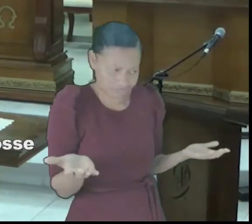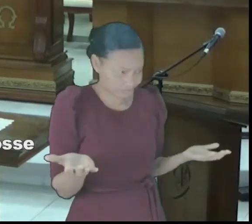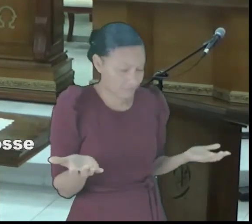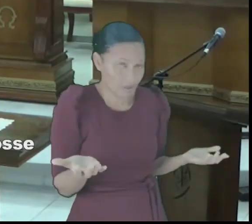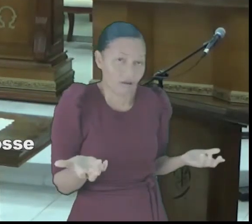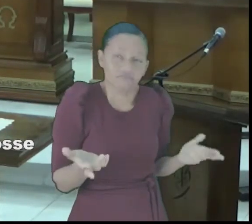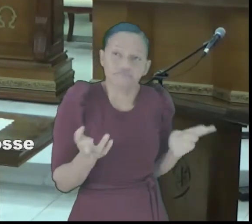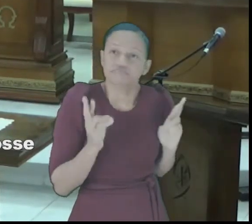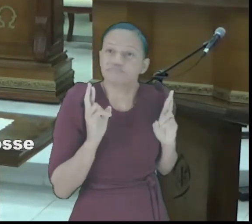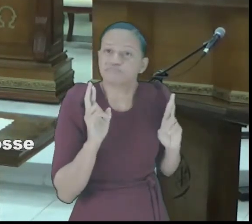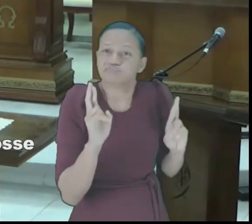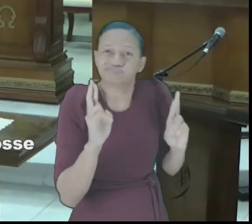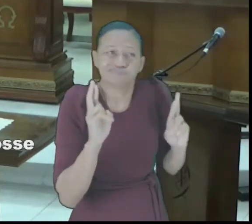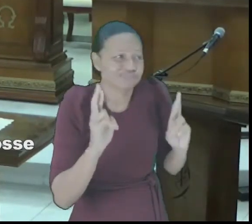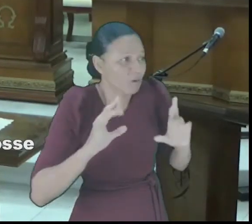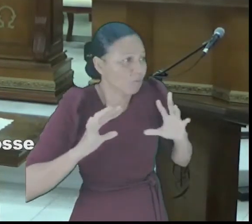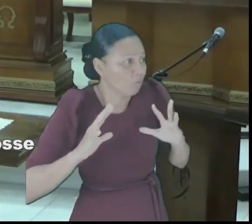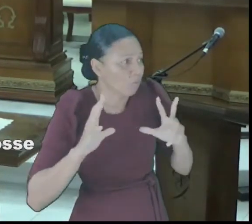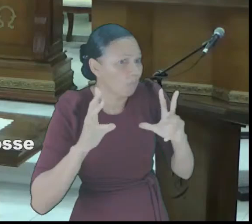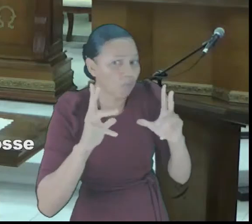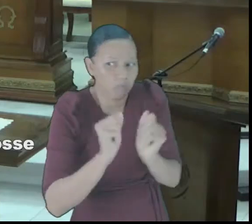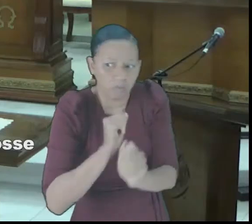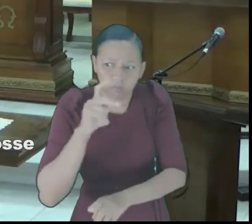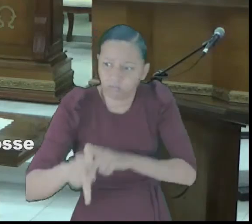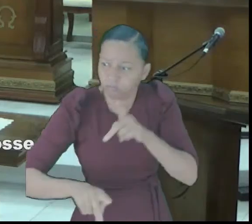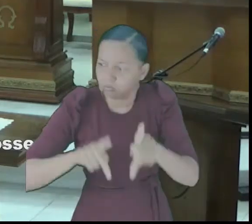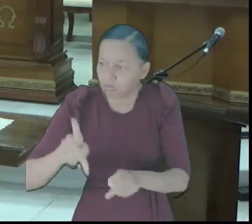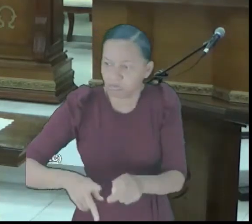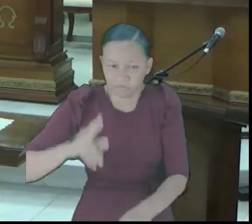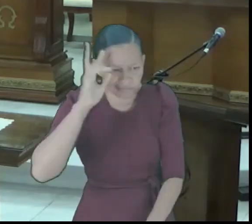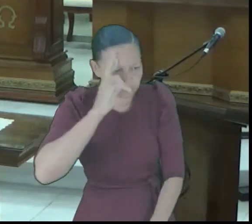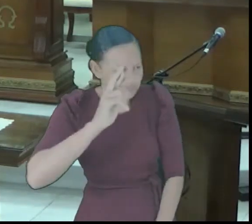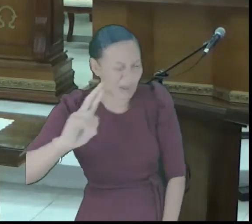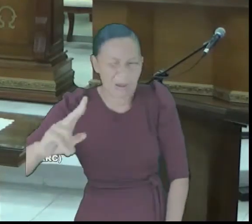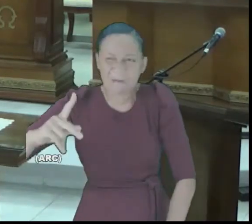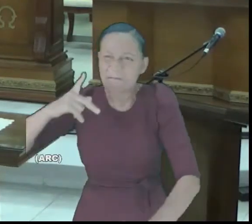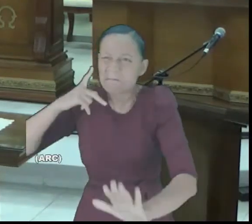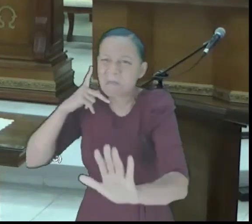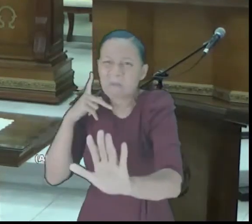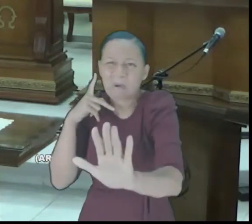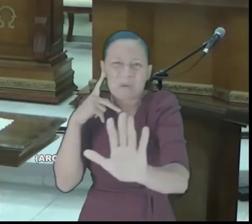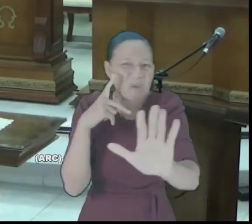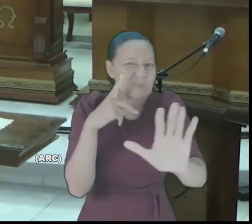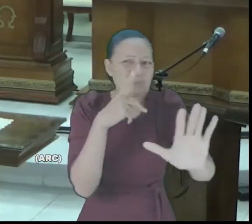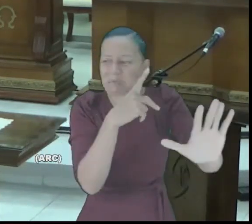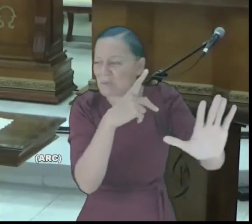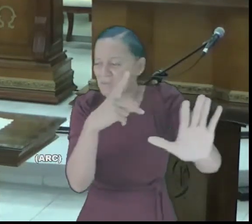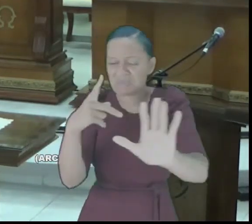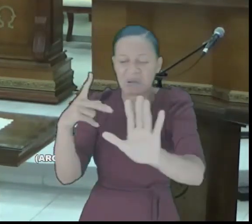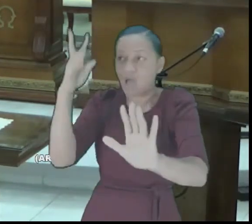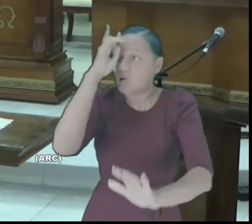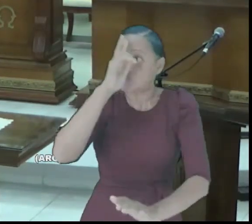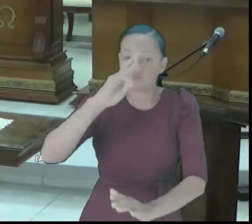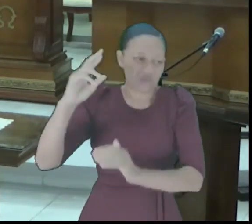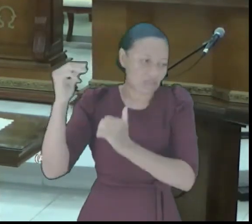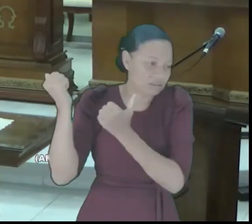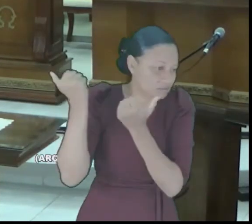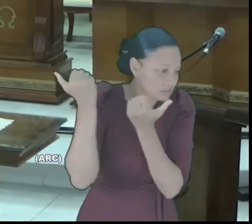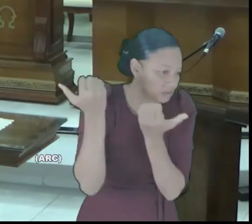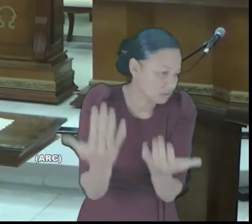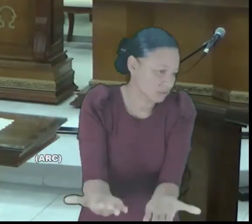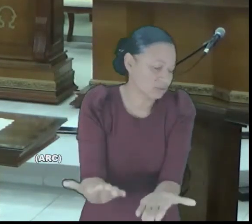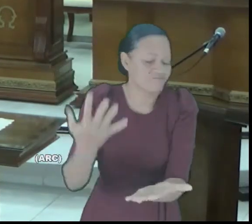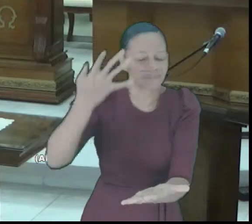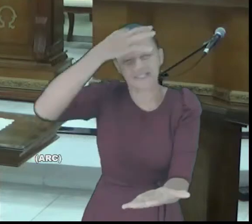Tomara que todo o povo do Senhor fosse profeta, que o Senhor lhes desse o